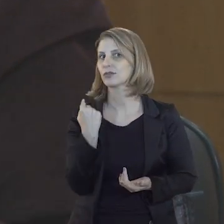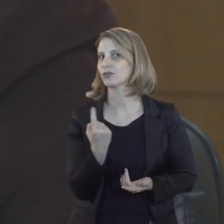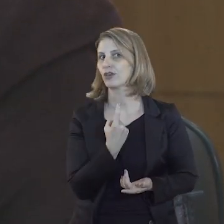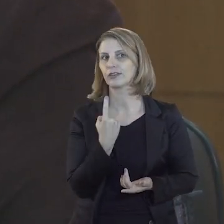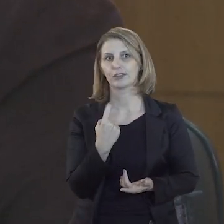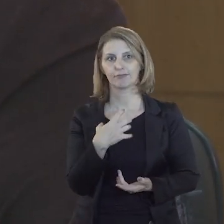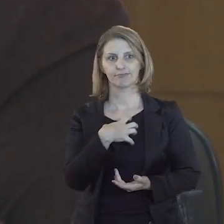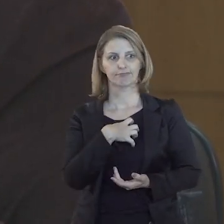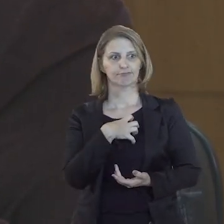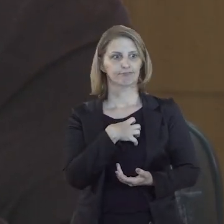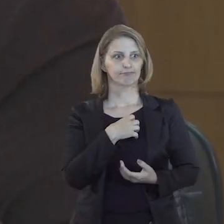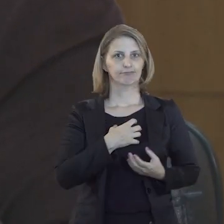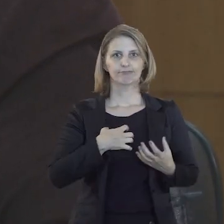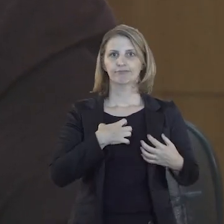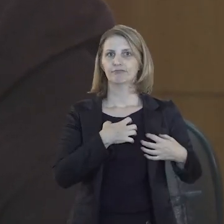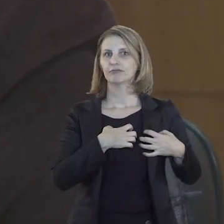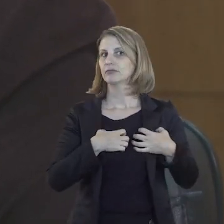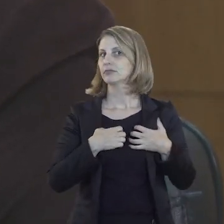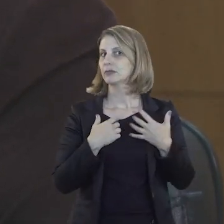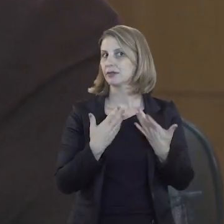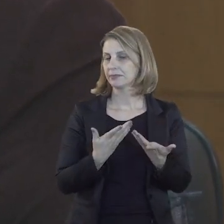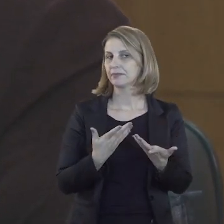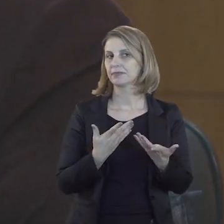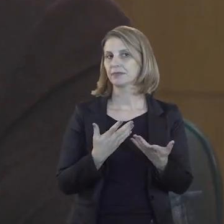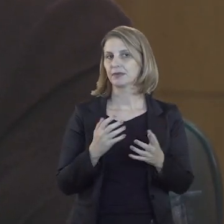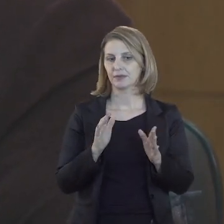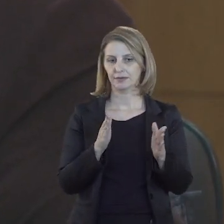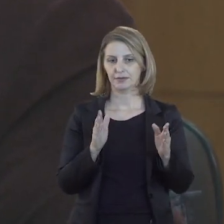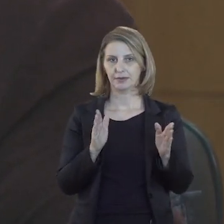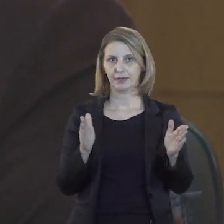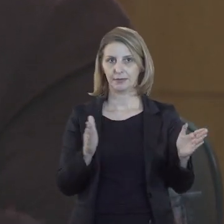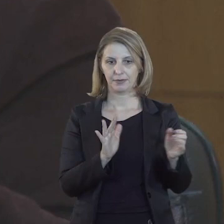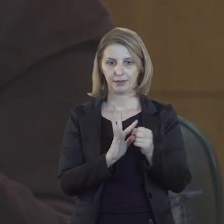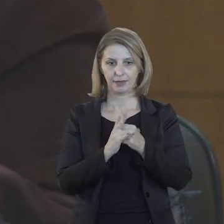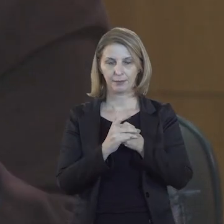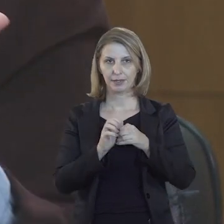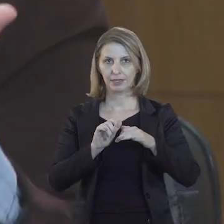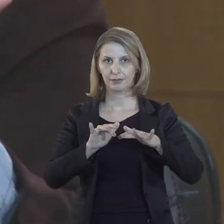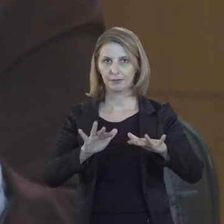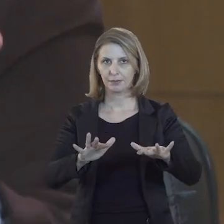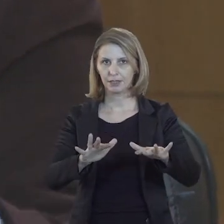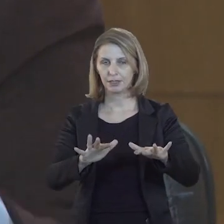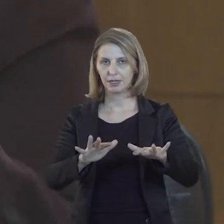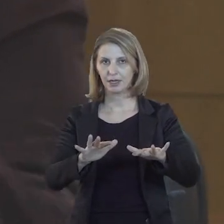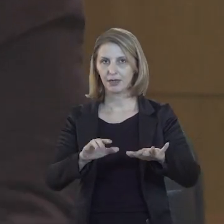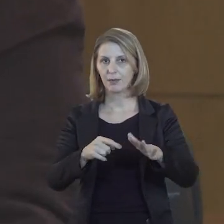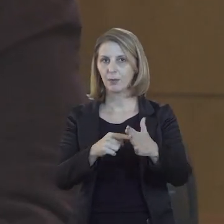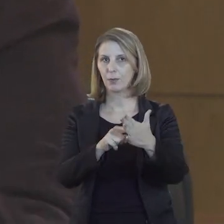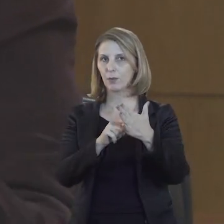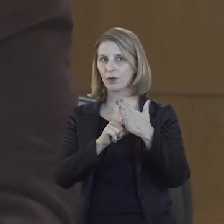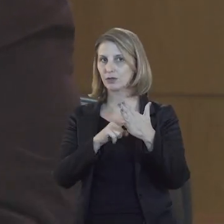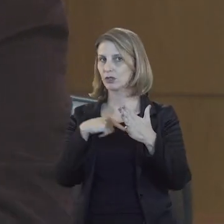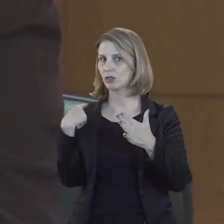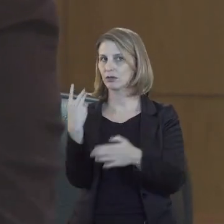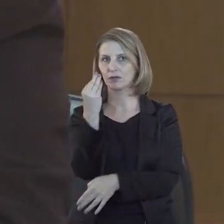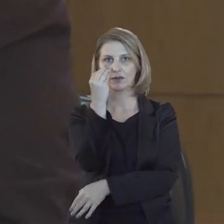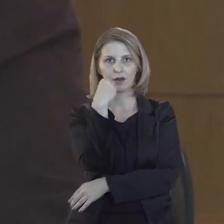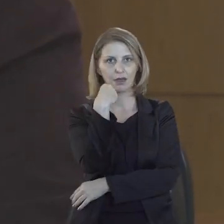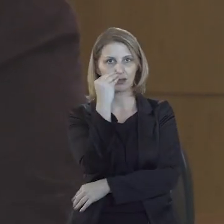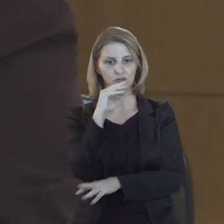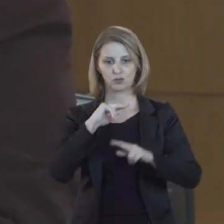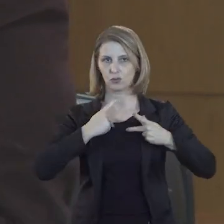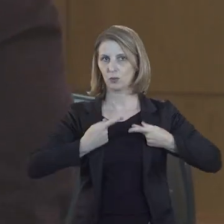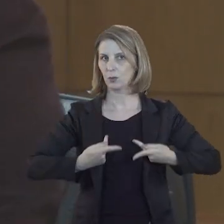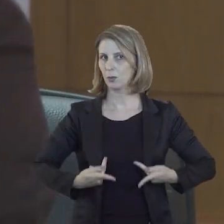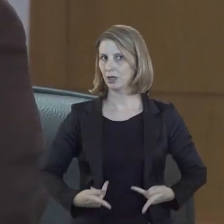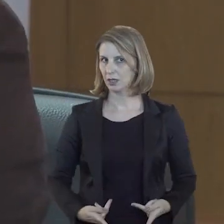ajuda. Eu não dou conta de lidar com isso sozinho. Sabe? Então, assim, a pandemia veio nos ensinar que todos nós, de alguma